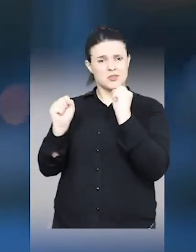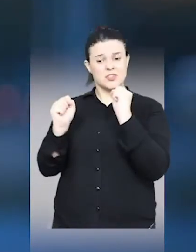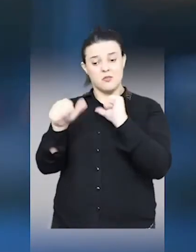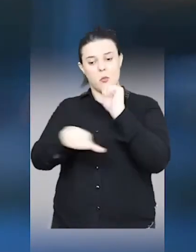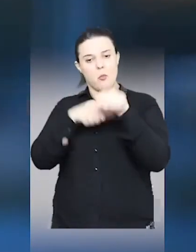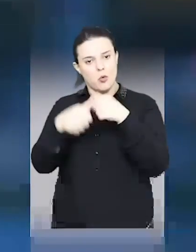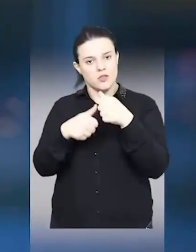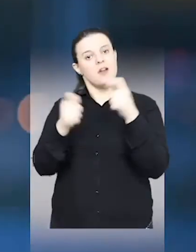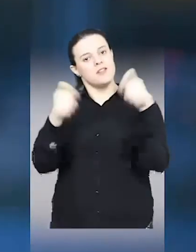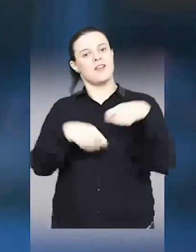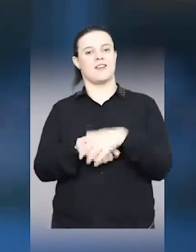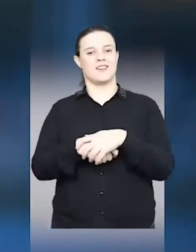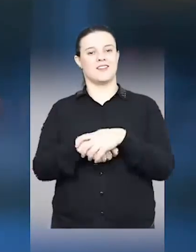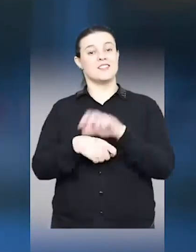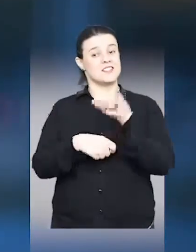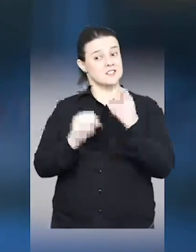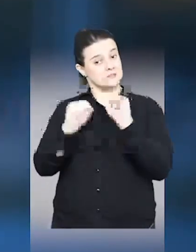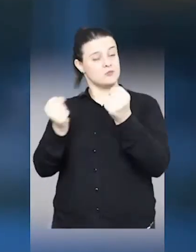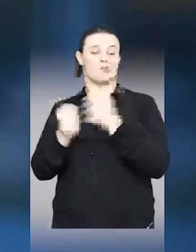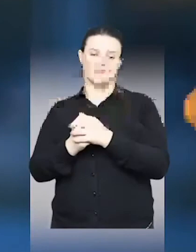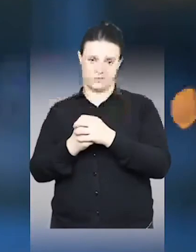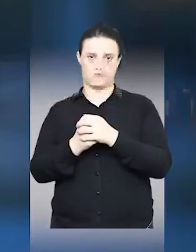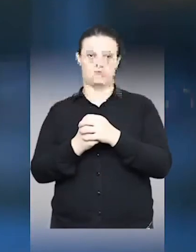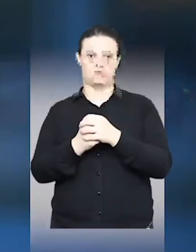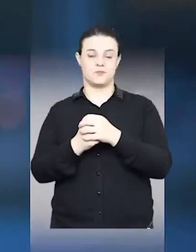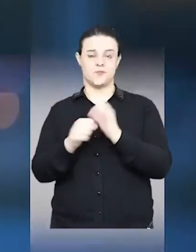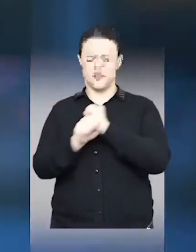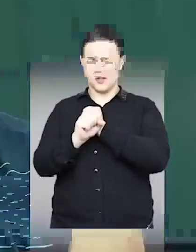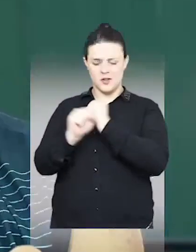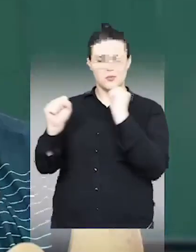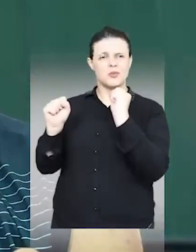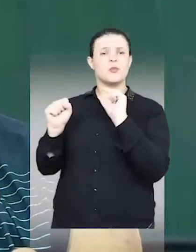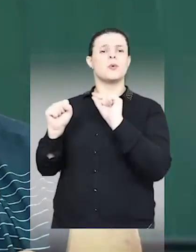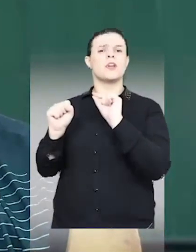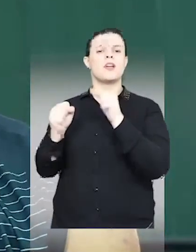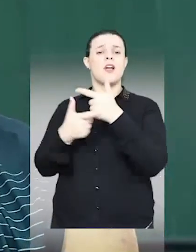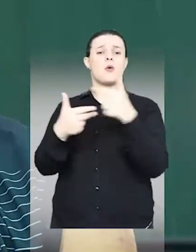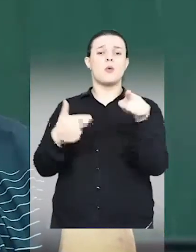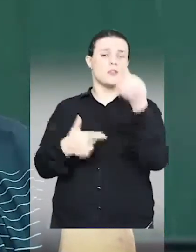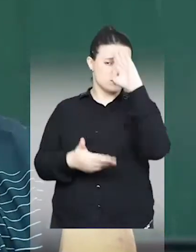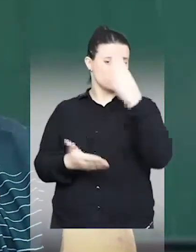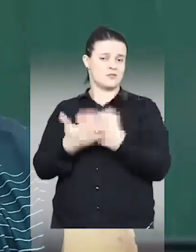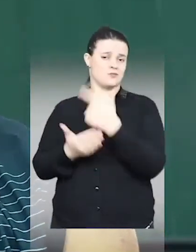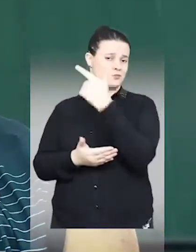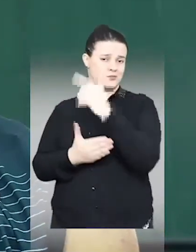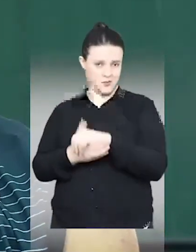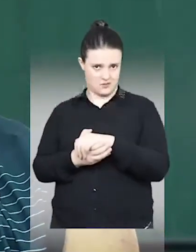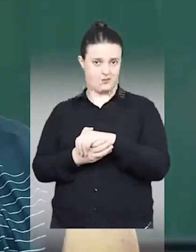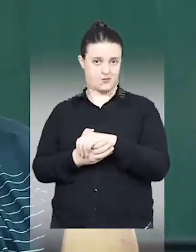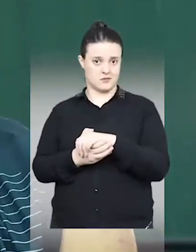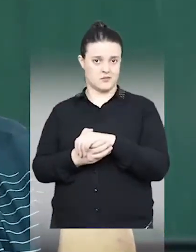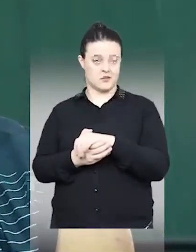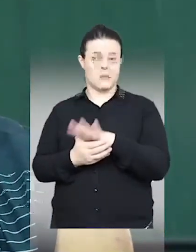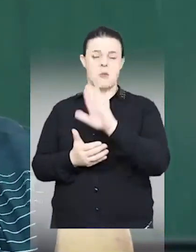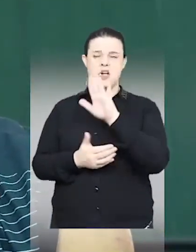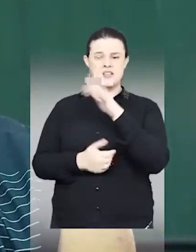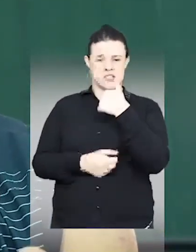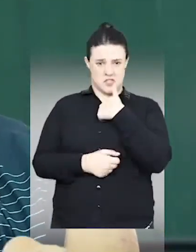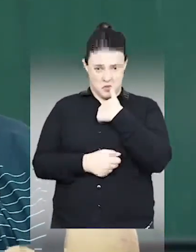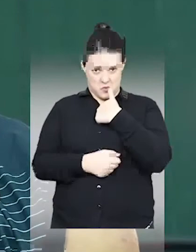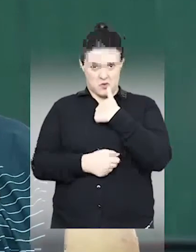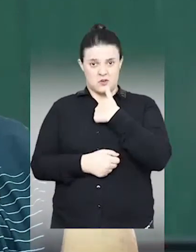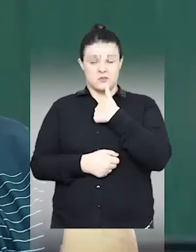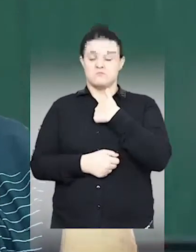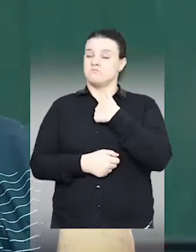O impossível torna possível se você for atrás. O impossível é aquele que você não acredita, né? Mas